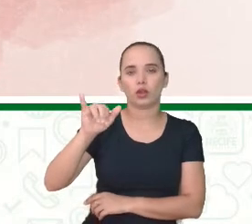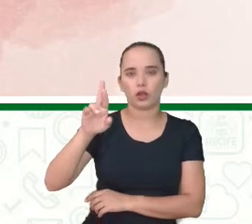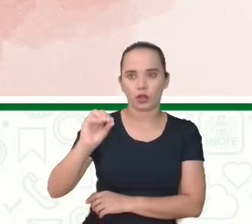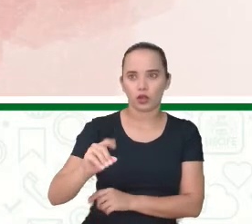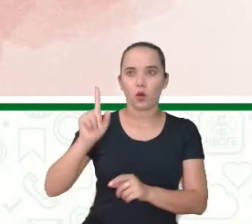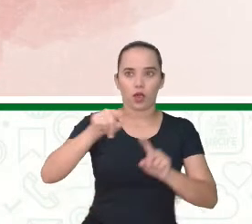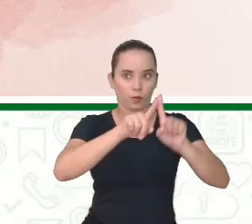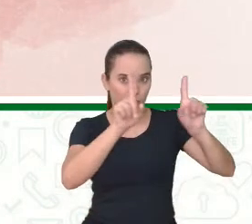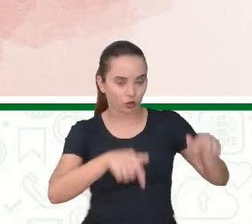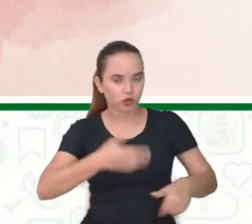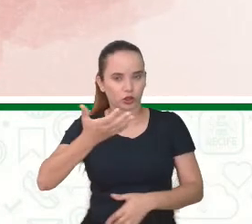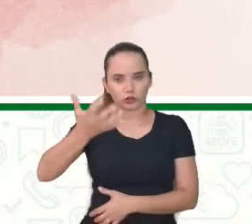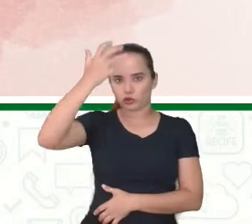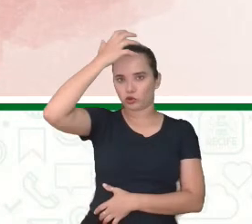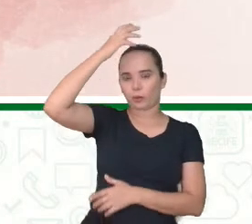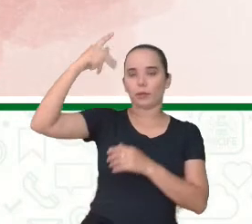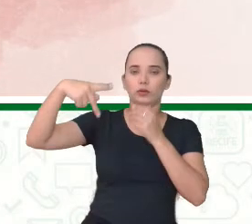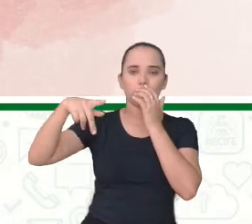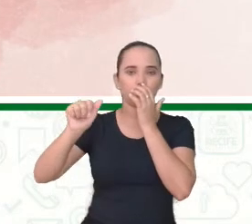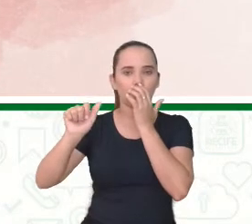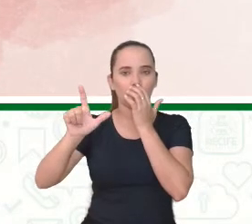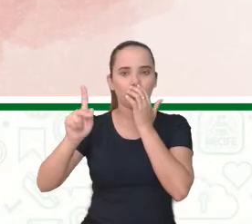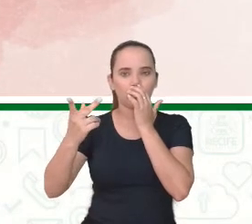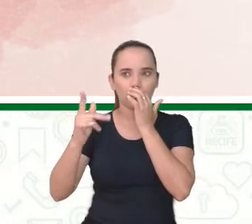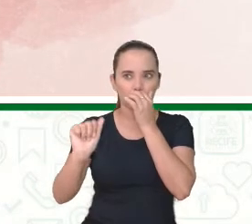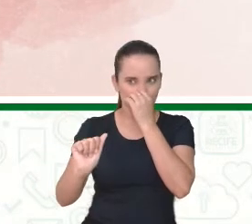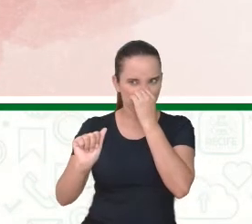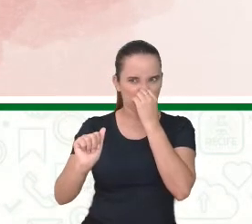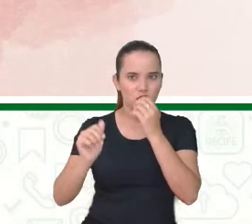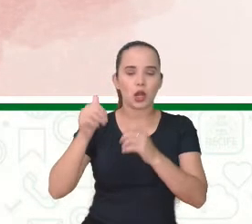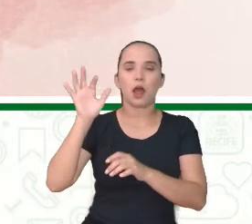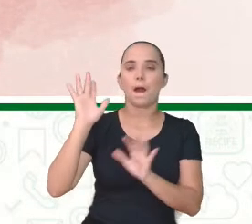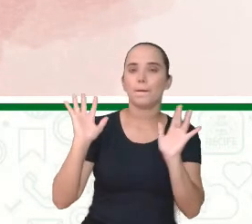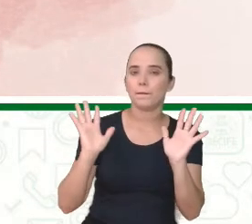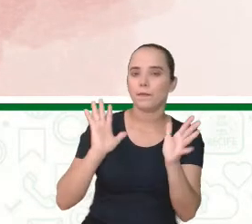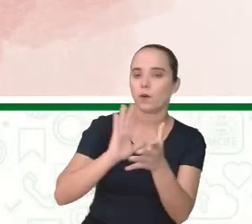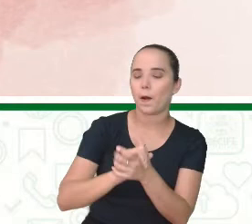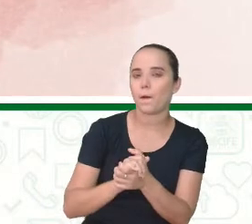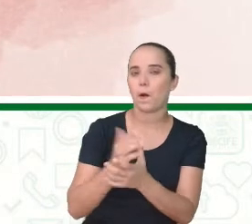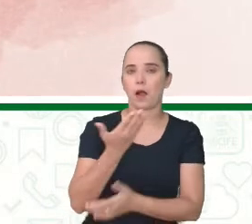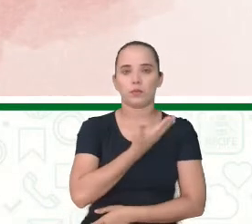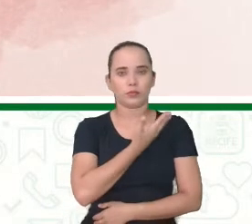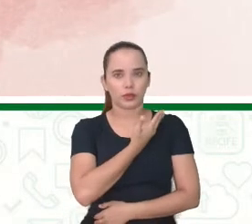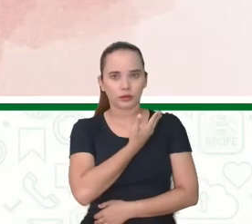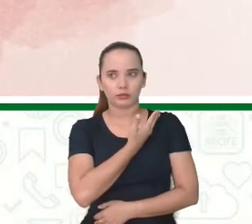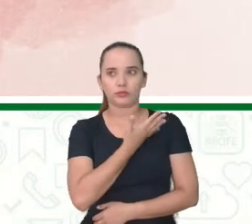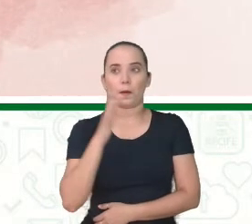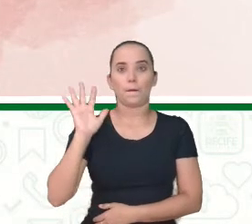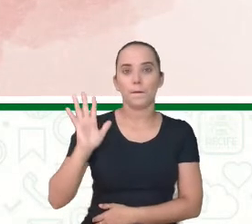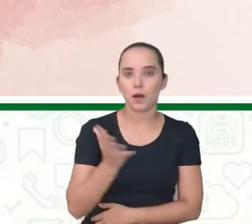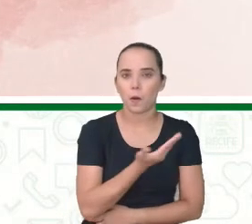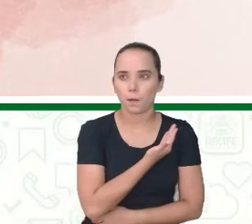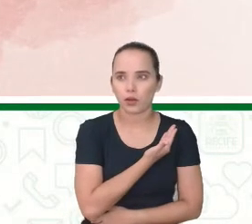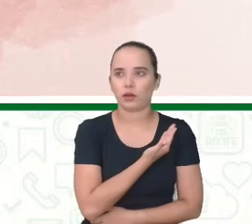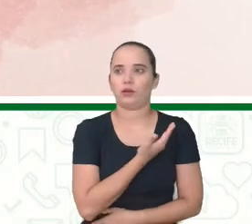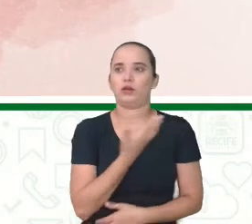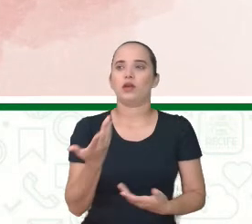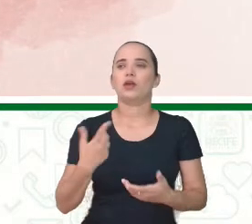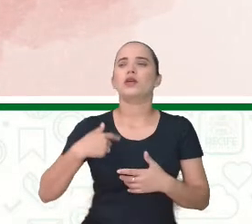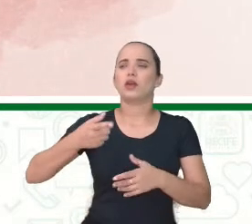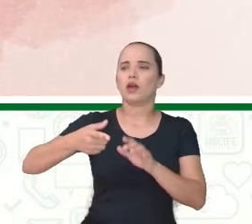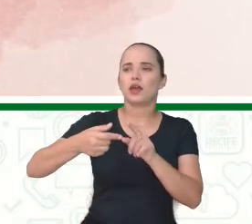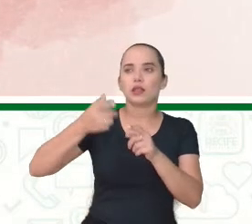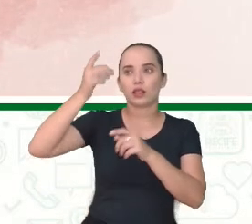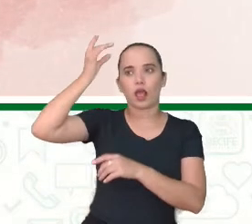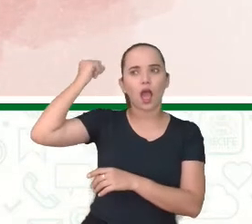uma época atrás. E aí, eu me apaixonei pela capoeira e não quis deixar mais. E